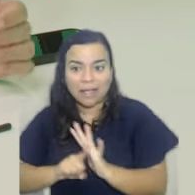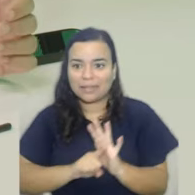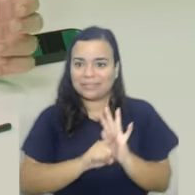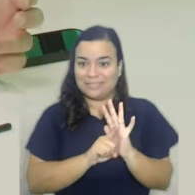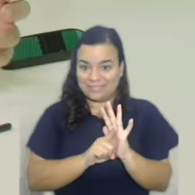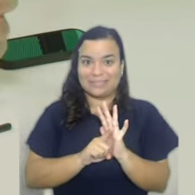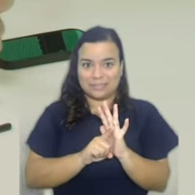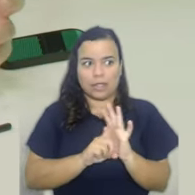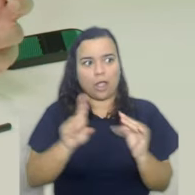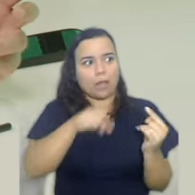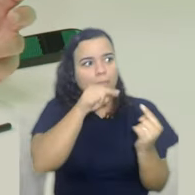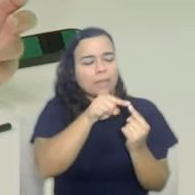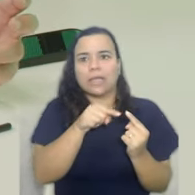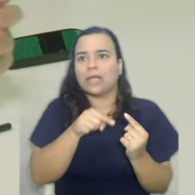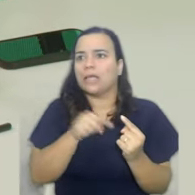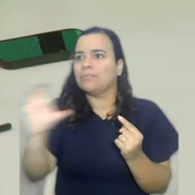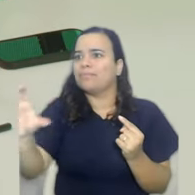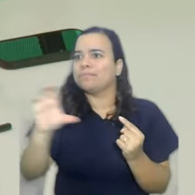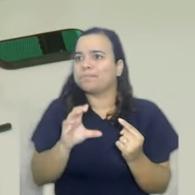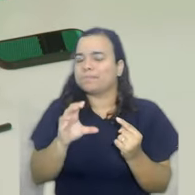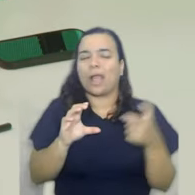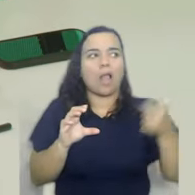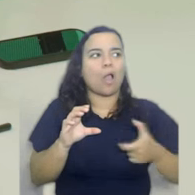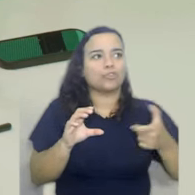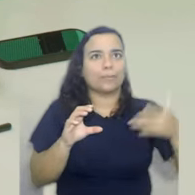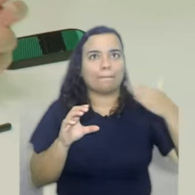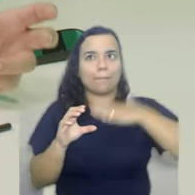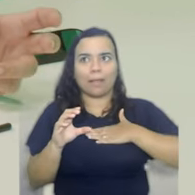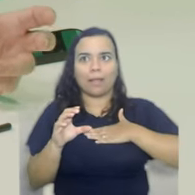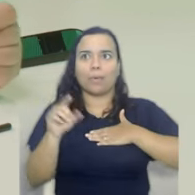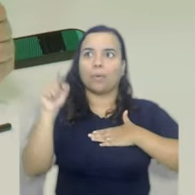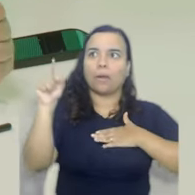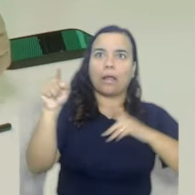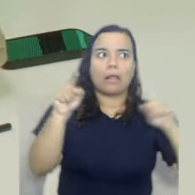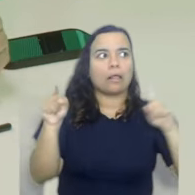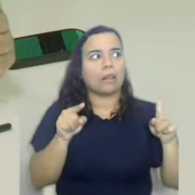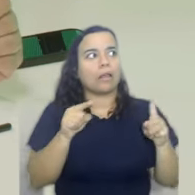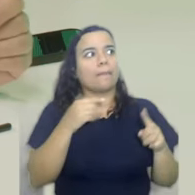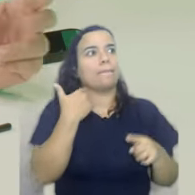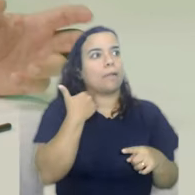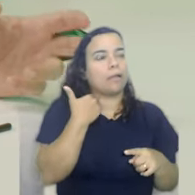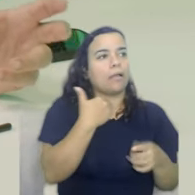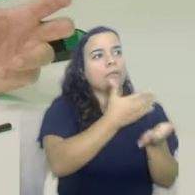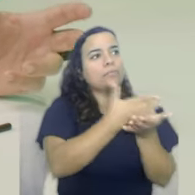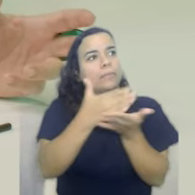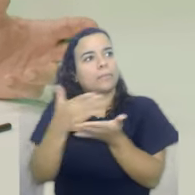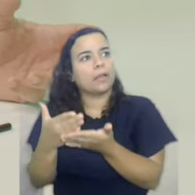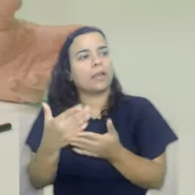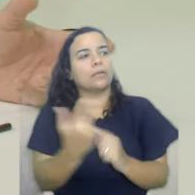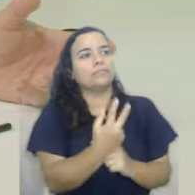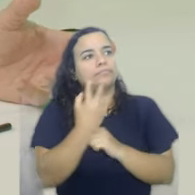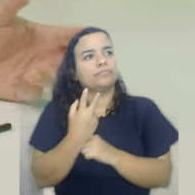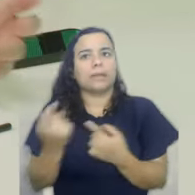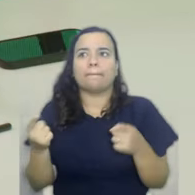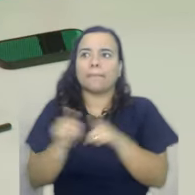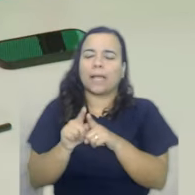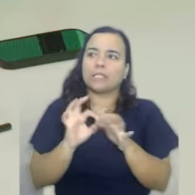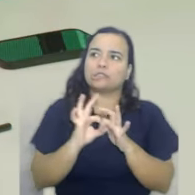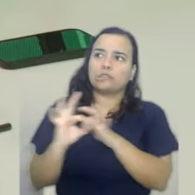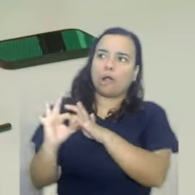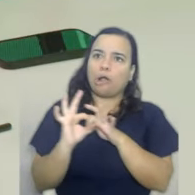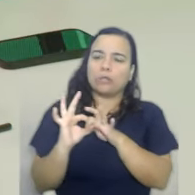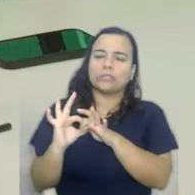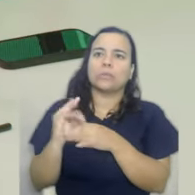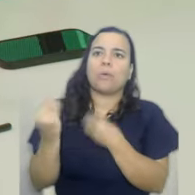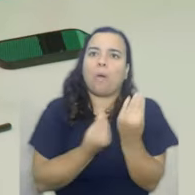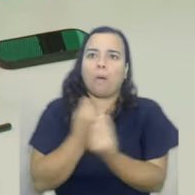eu vou buscar dessa minha ideia eh um investidor ou um parceiro um sócio que Case bem